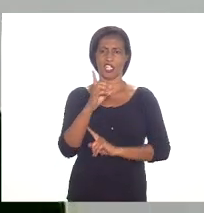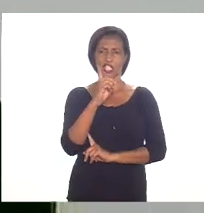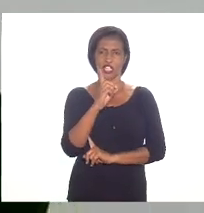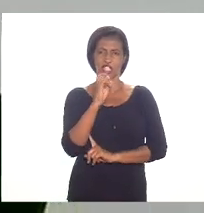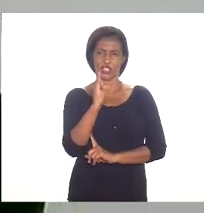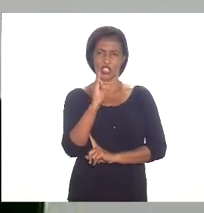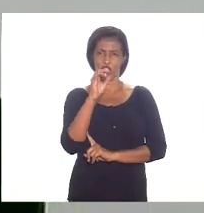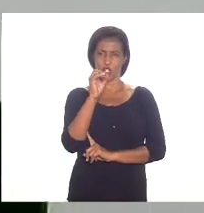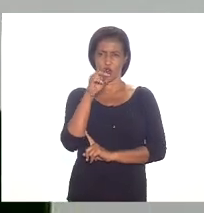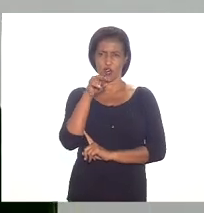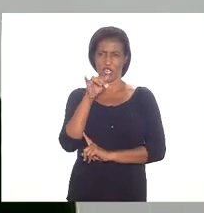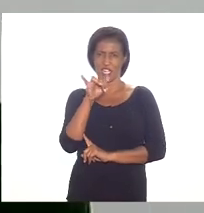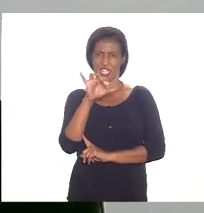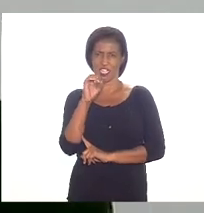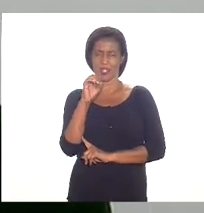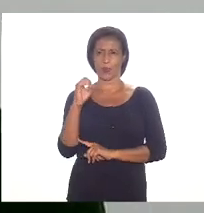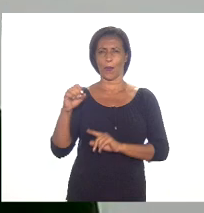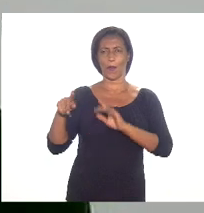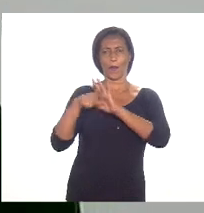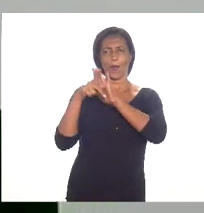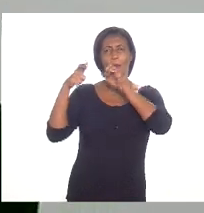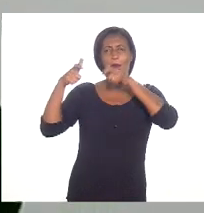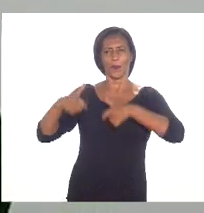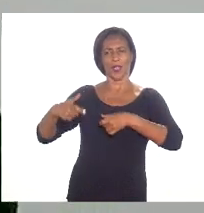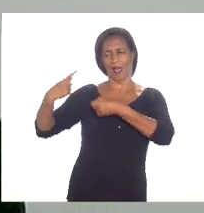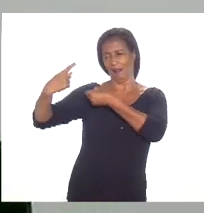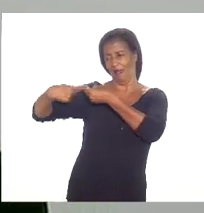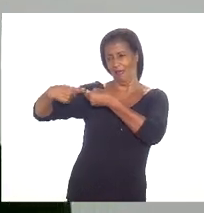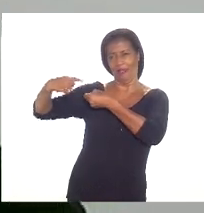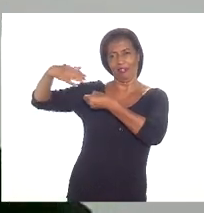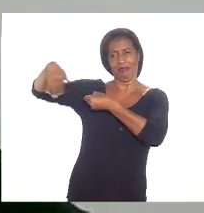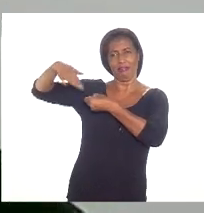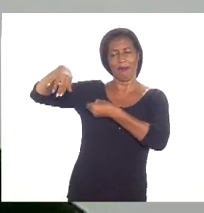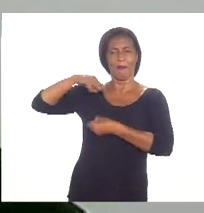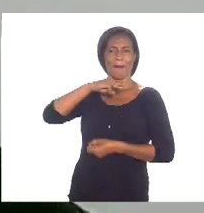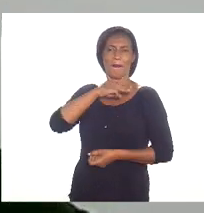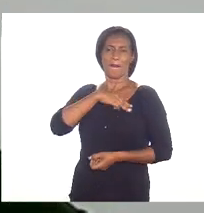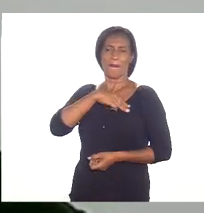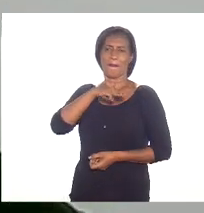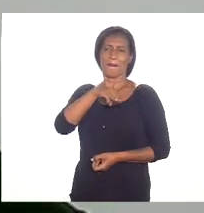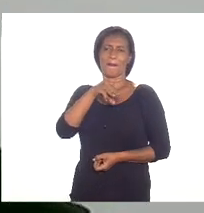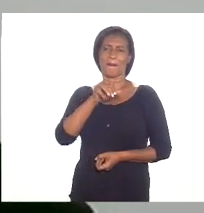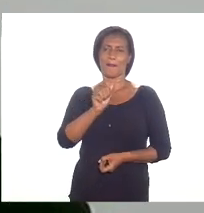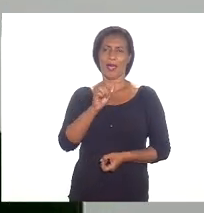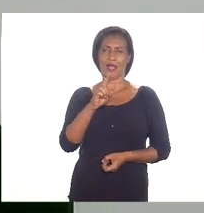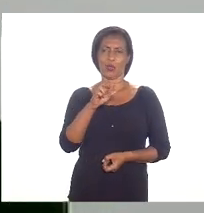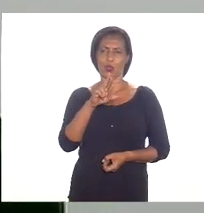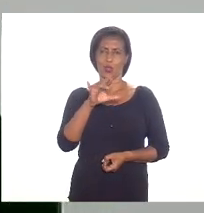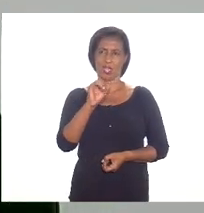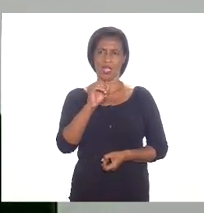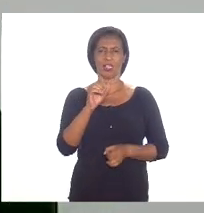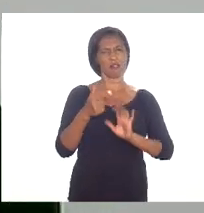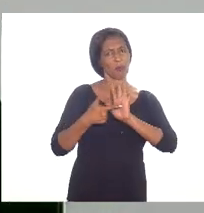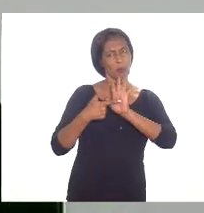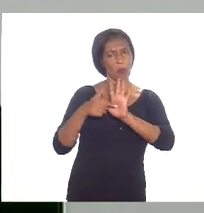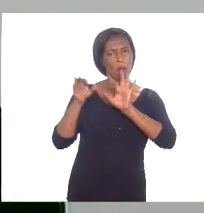Lins, tem também com a mesma preocupação e apresentou um projeto muito semelhante. Eu, a